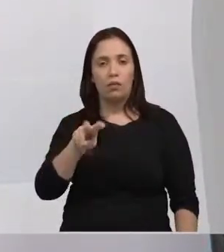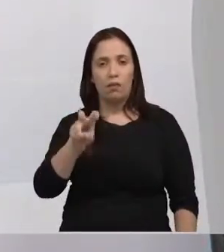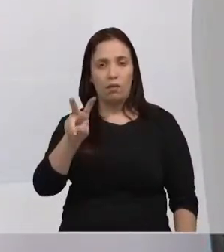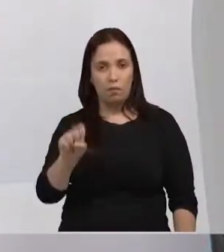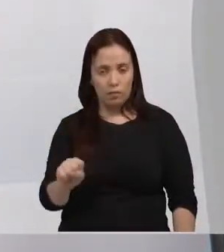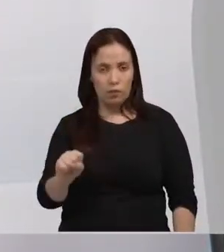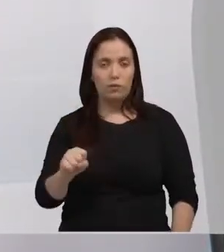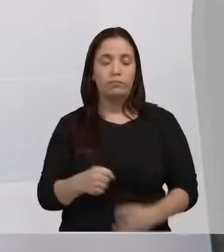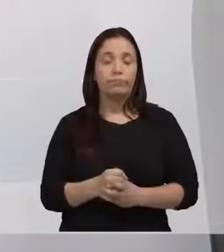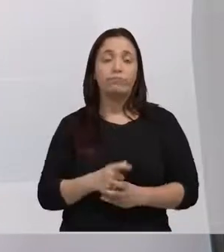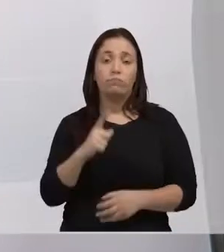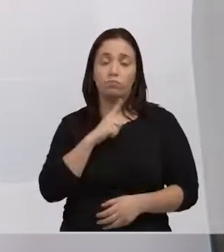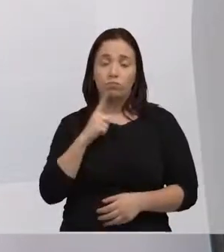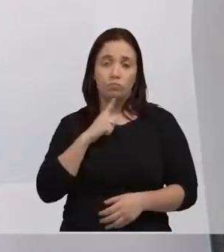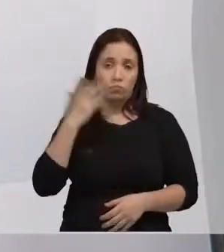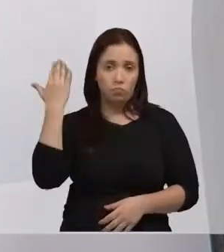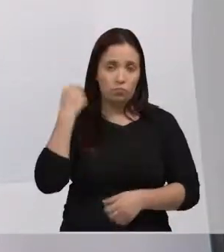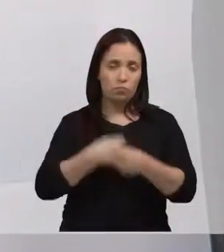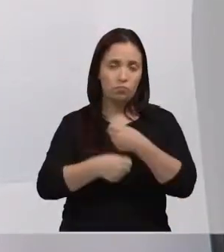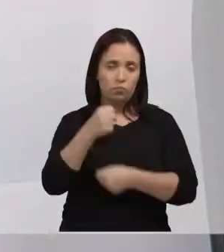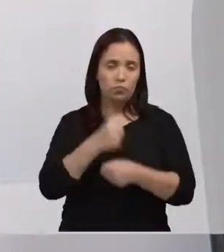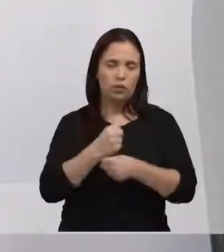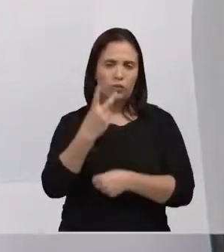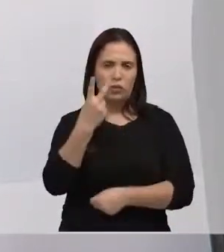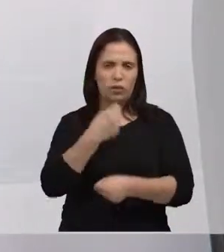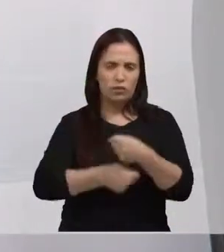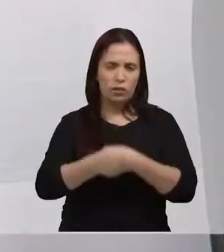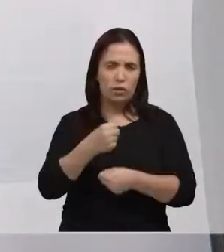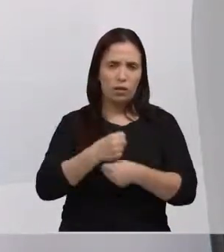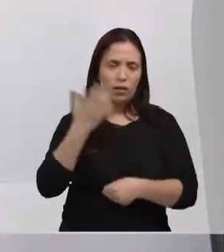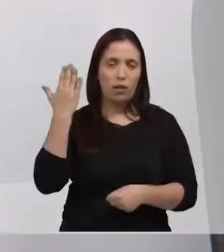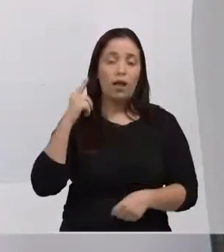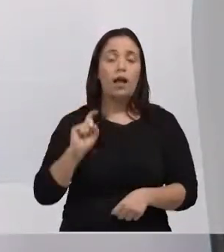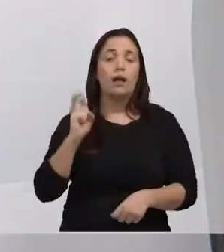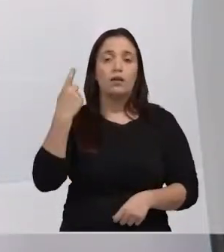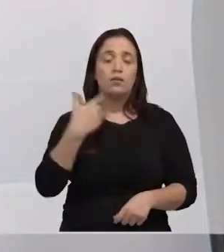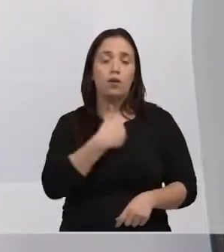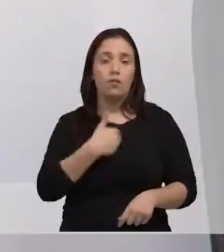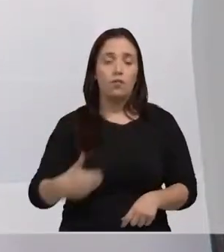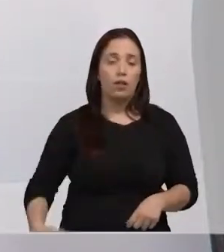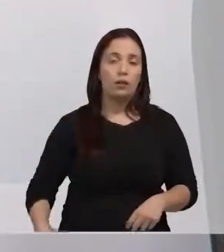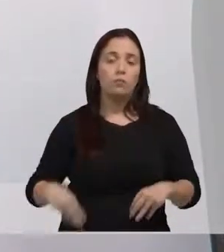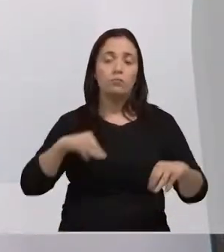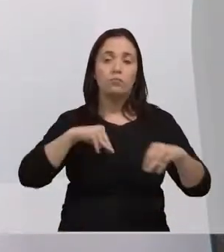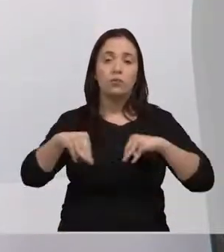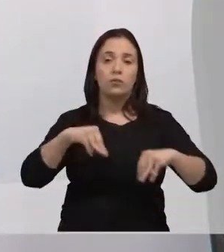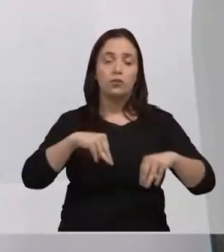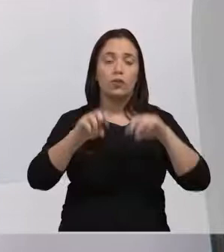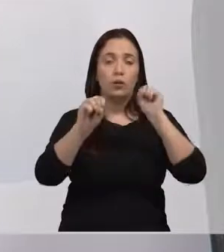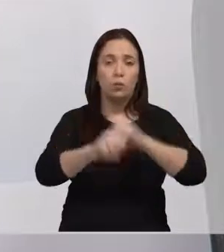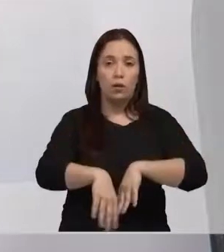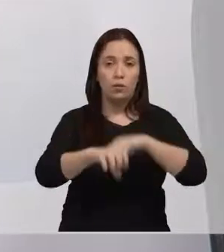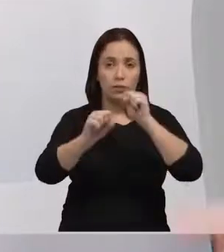anos atrás, especificamente 2 anos atrás, um ex-governador, ministro da